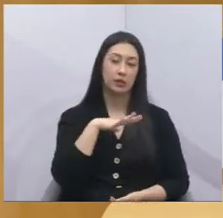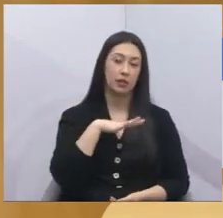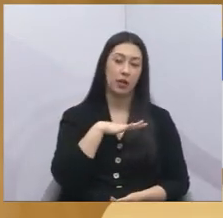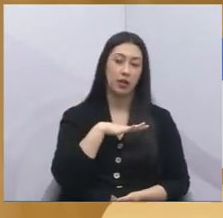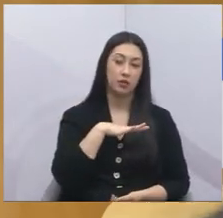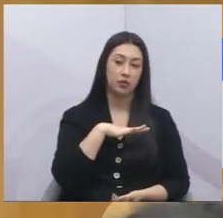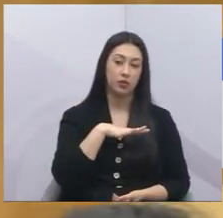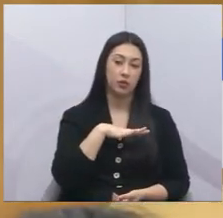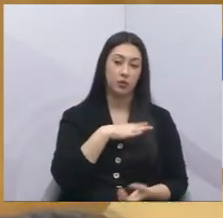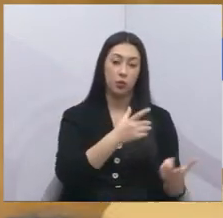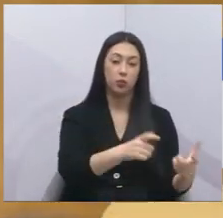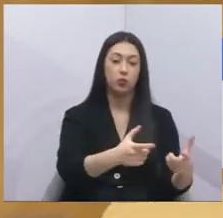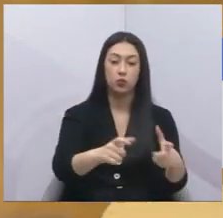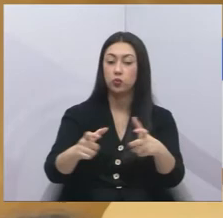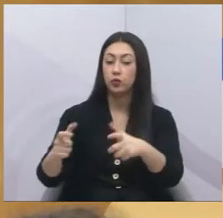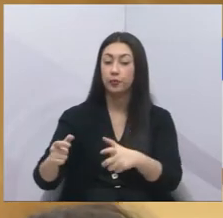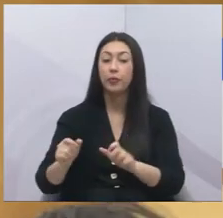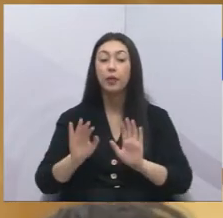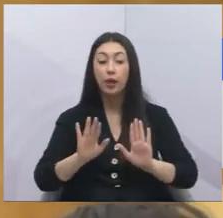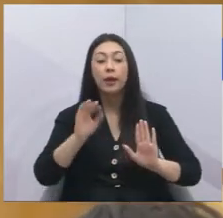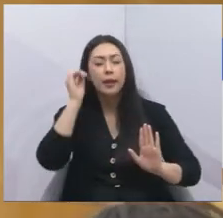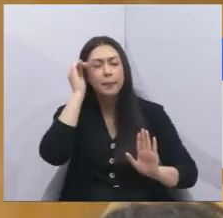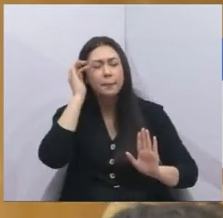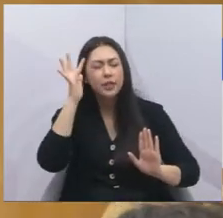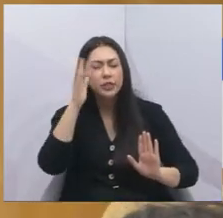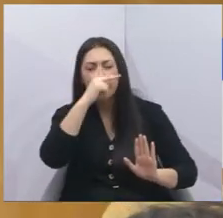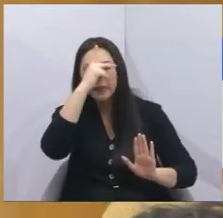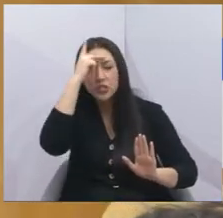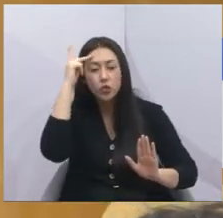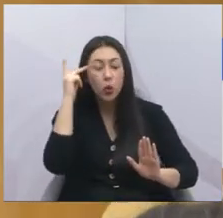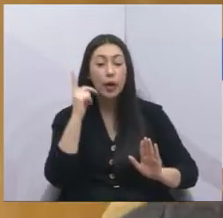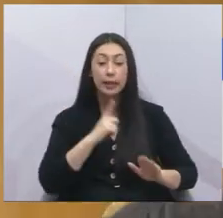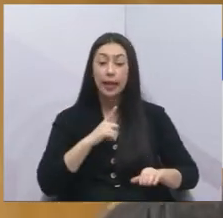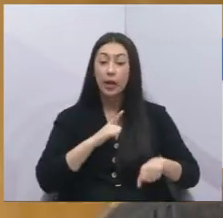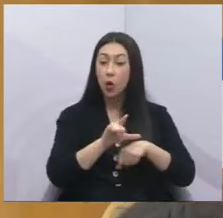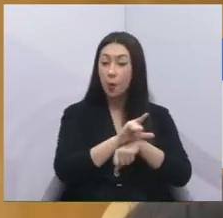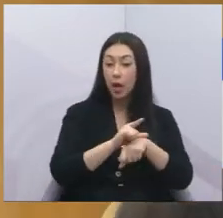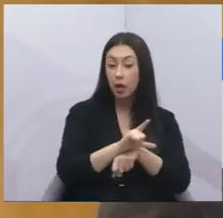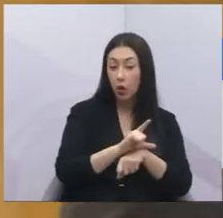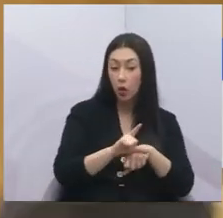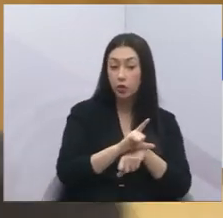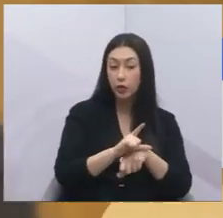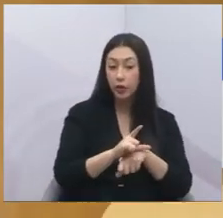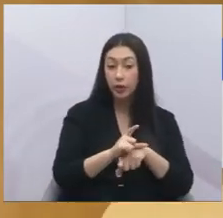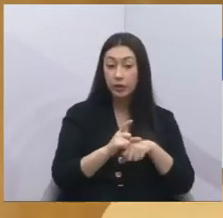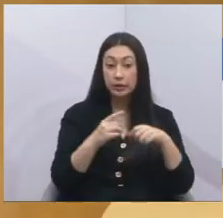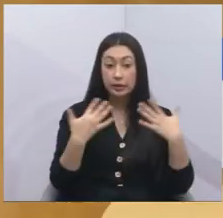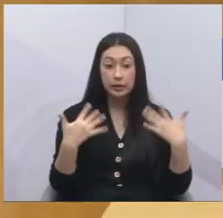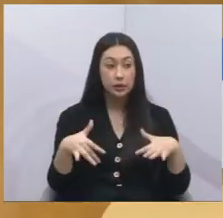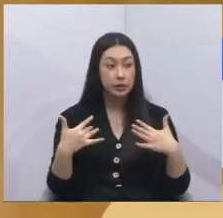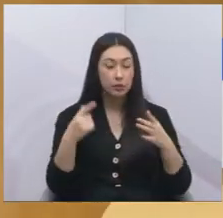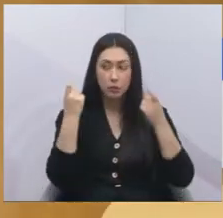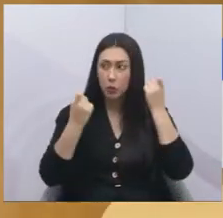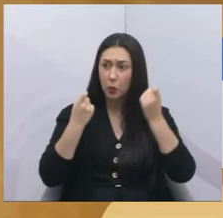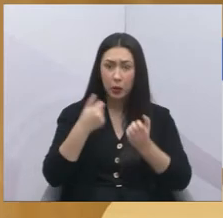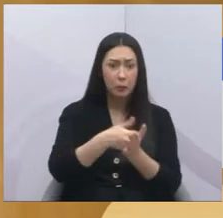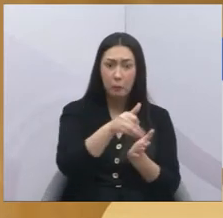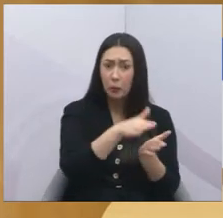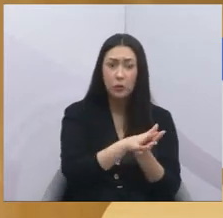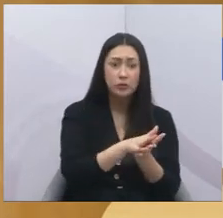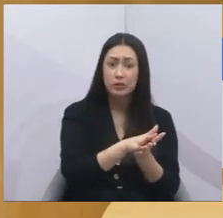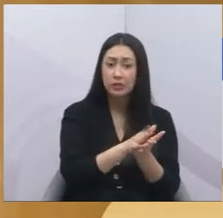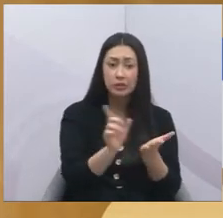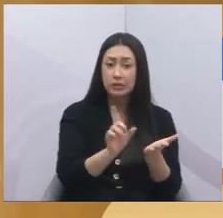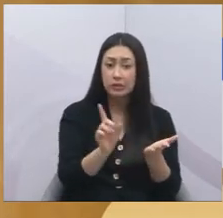a periferia. Imagina um comerciante, um pai de família, que preocupado em não levar uma multa, vai